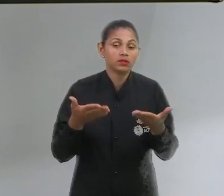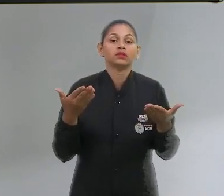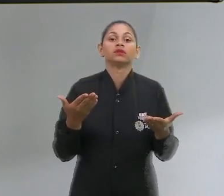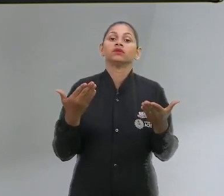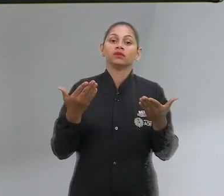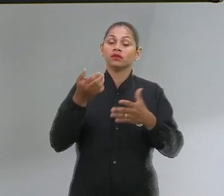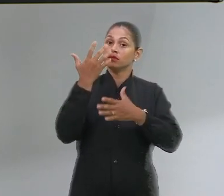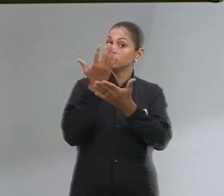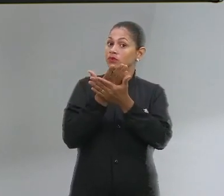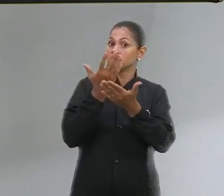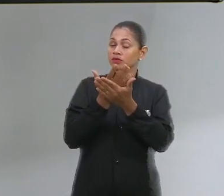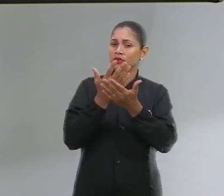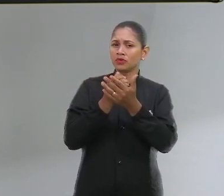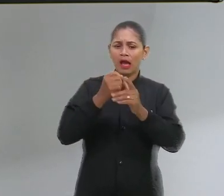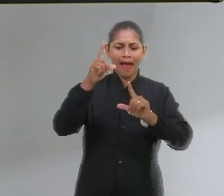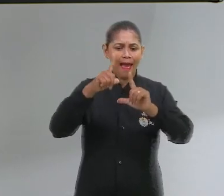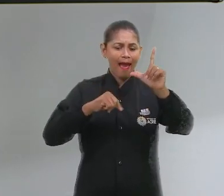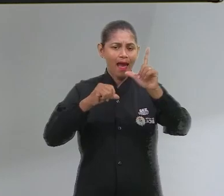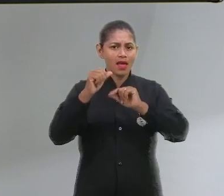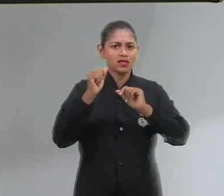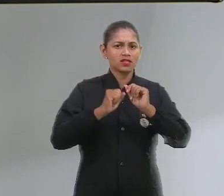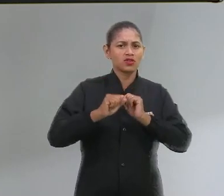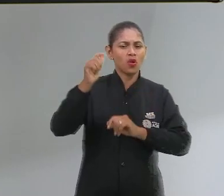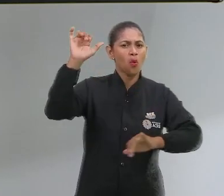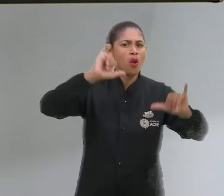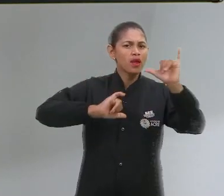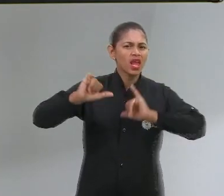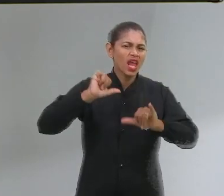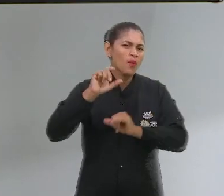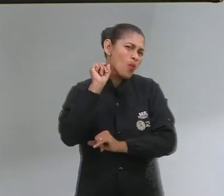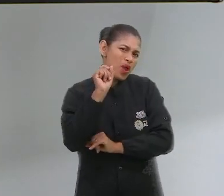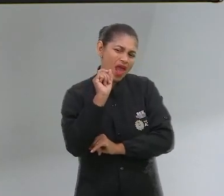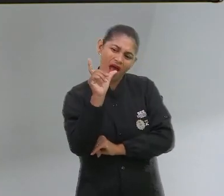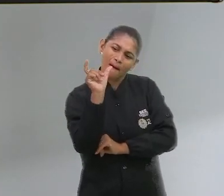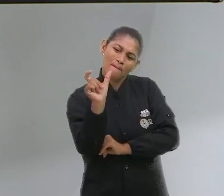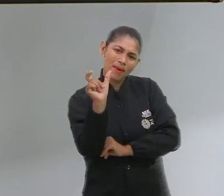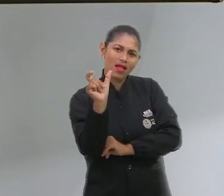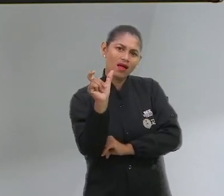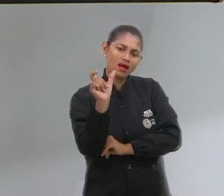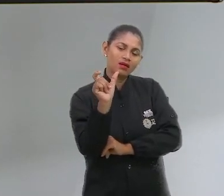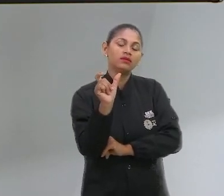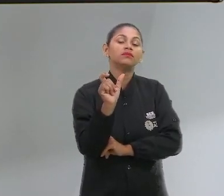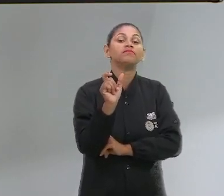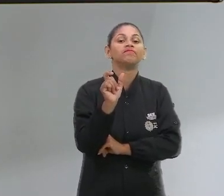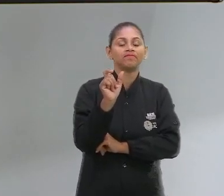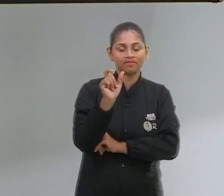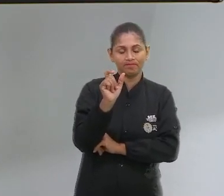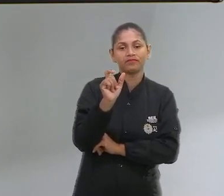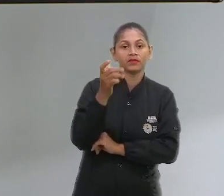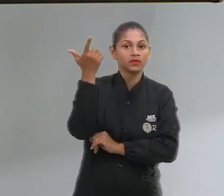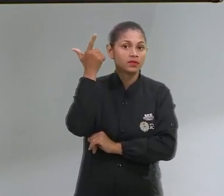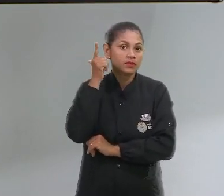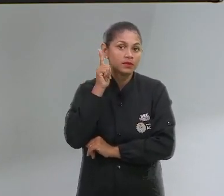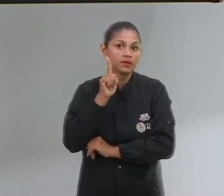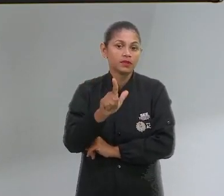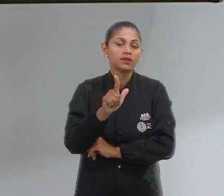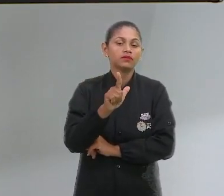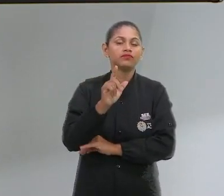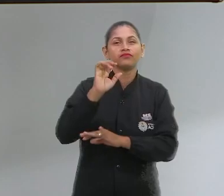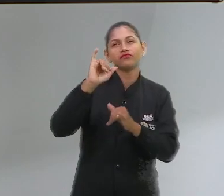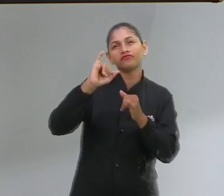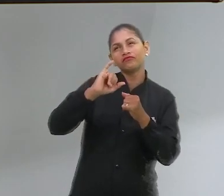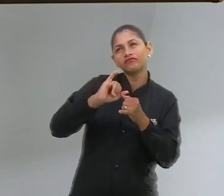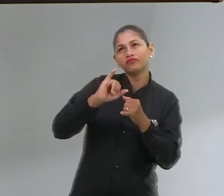falar em astroquímica? O que será astroquímica? O que é essa palavra? Muitas vezes a gente consegue fazer